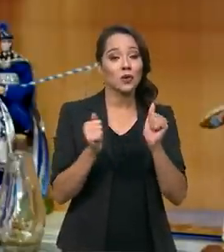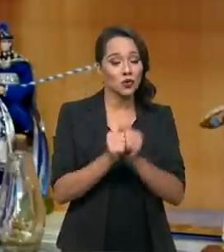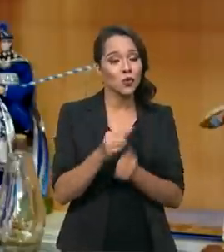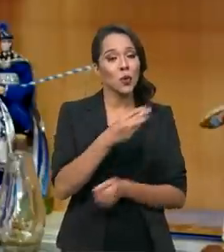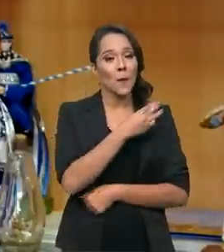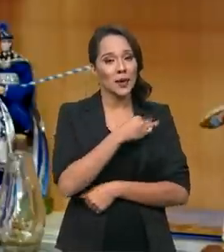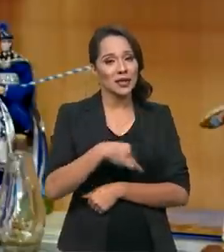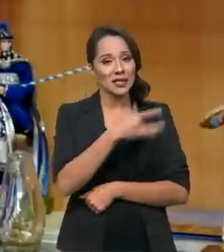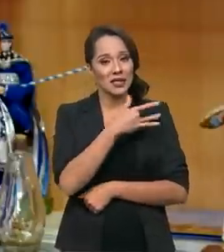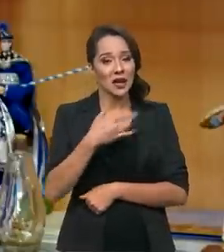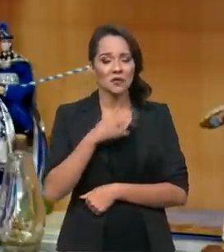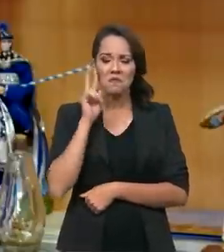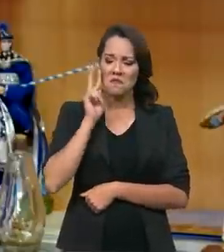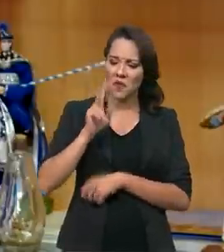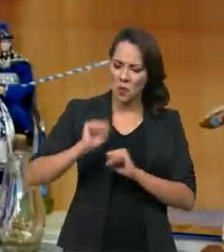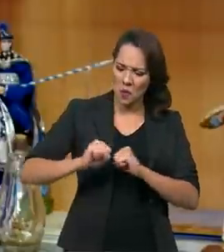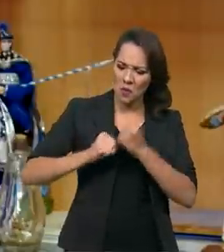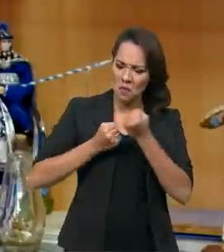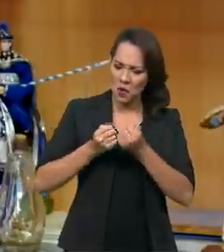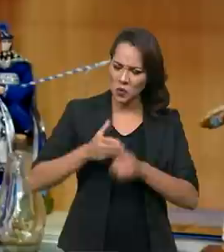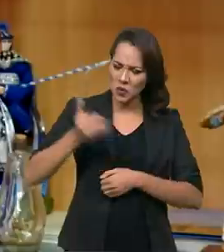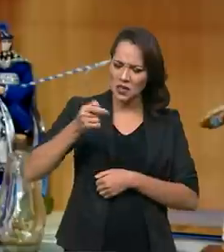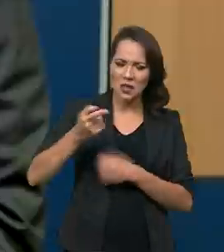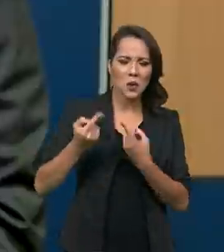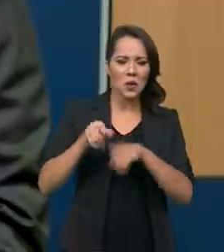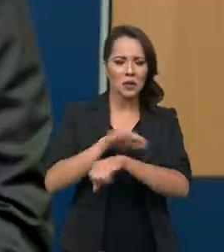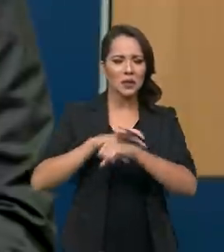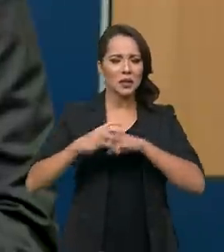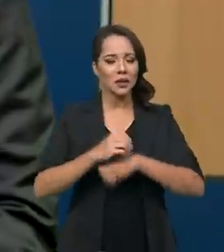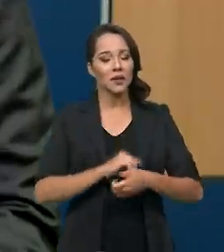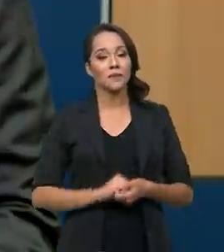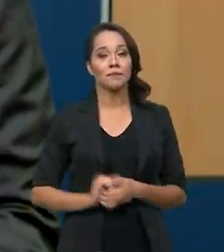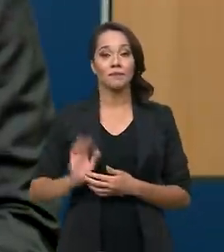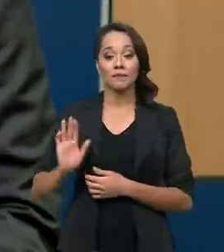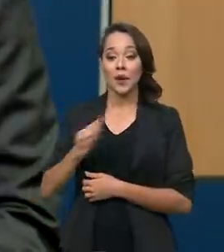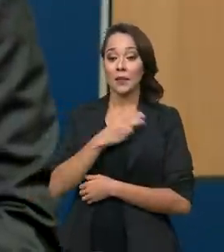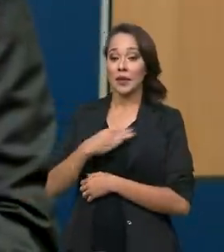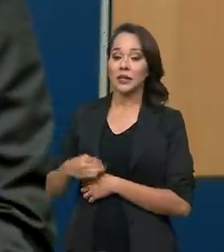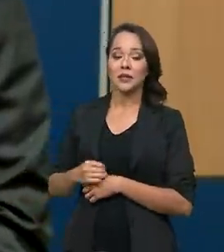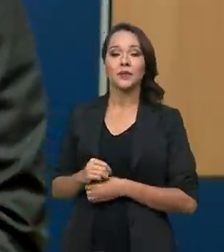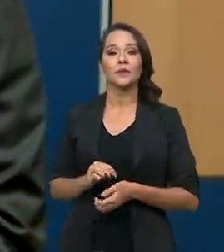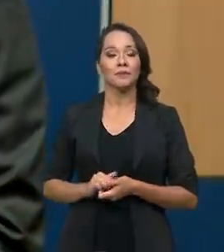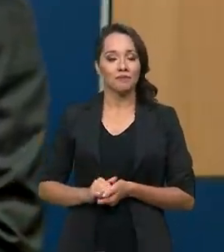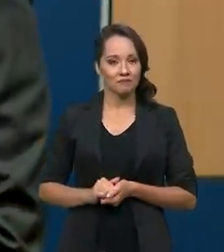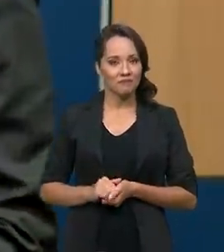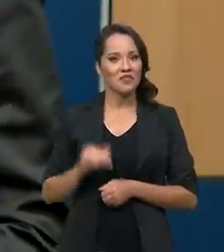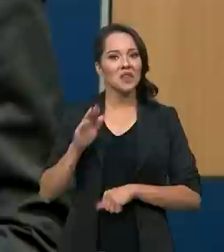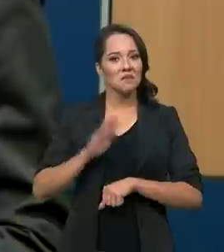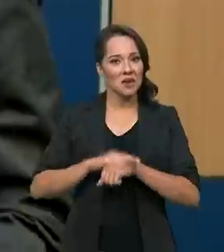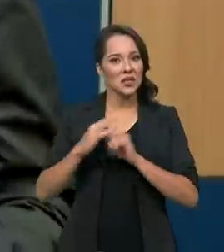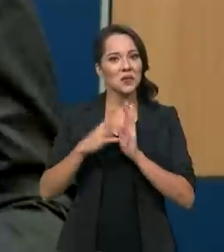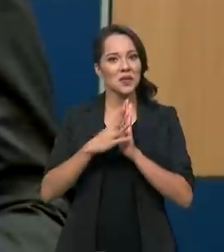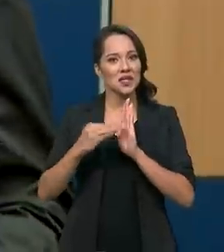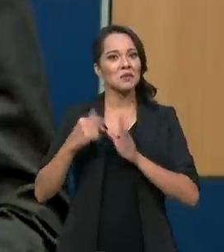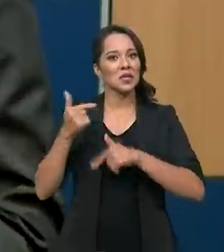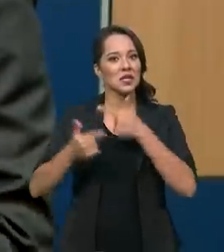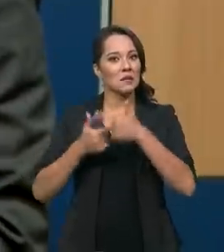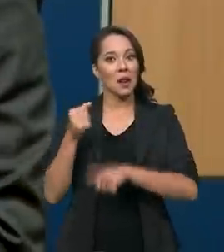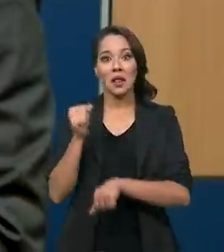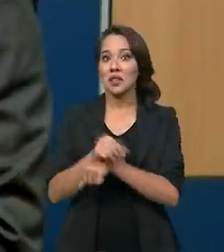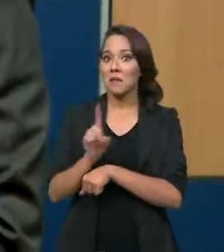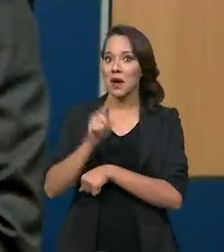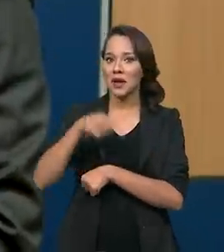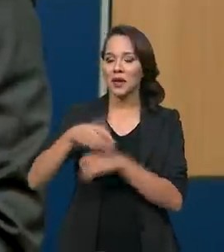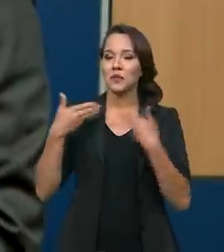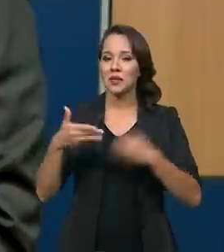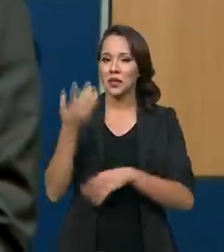e a gente viu empenho dele e o sucesso dele no combate à academia as Ministro é mais um exemplo desse trabalho que não para